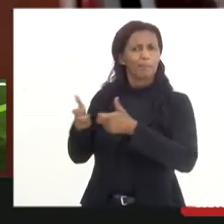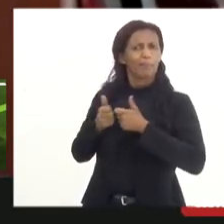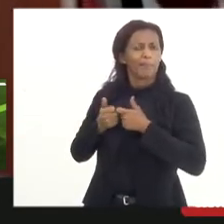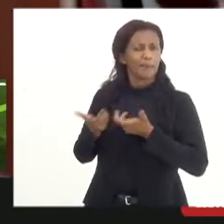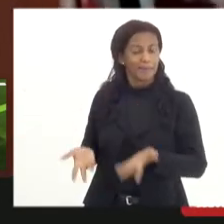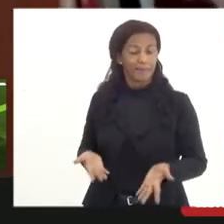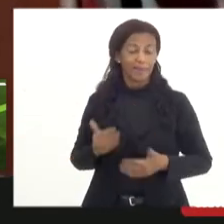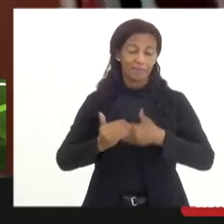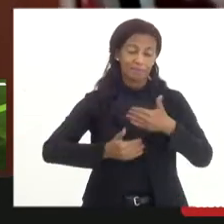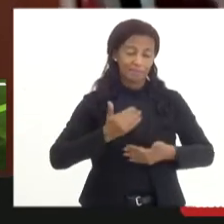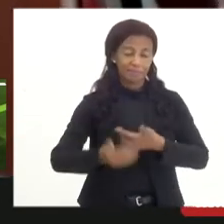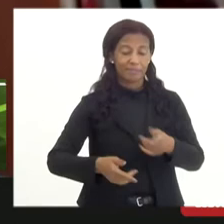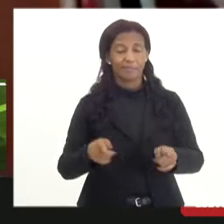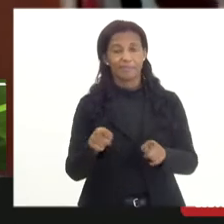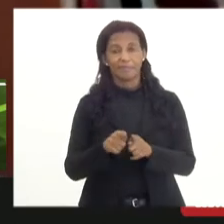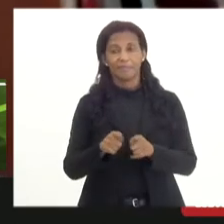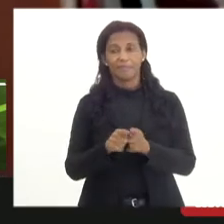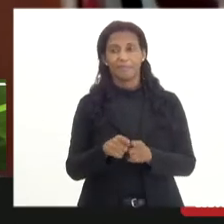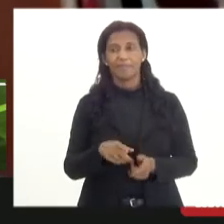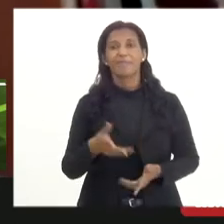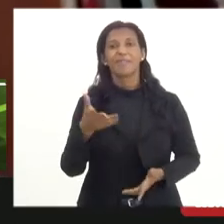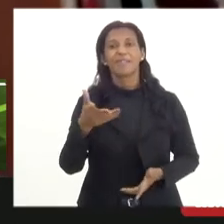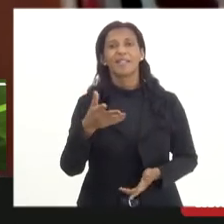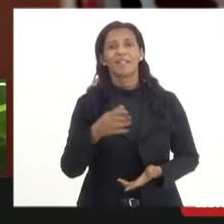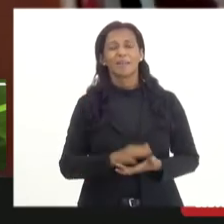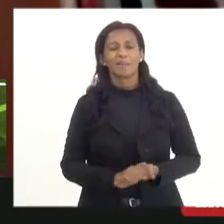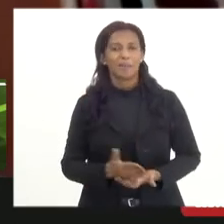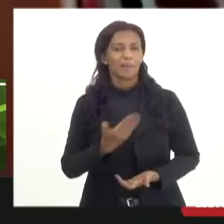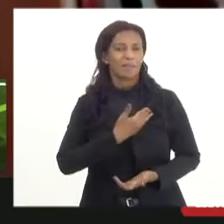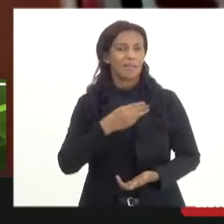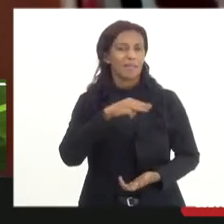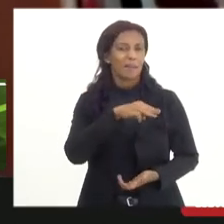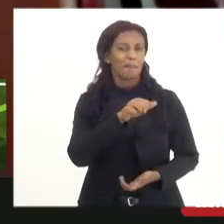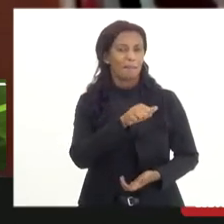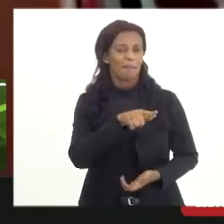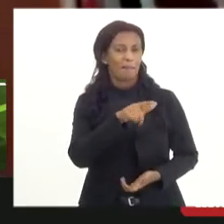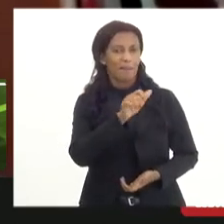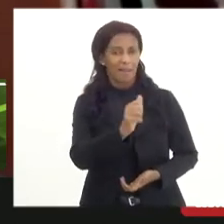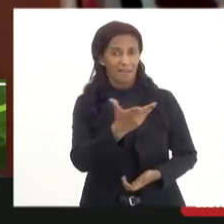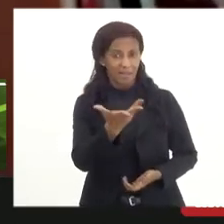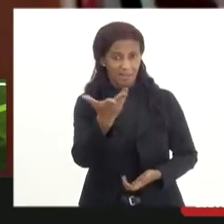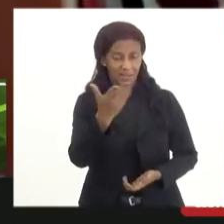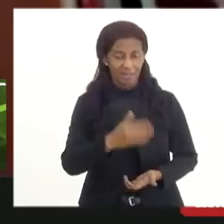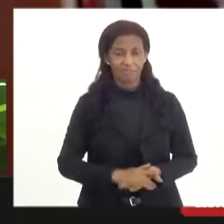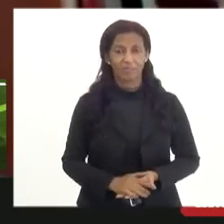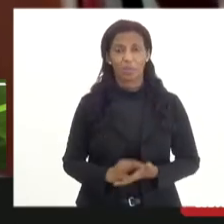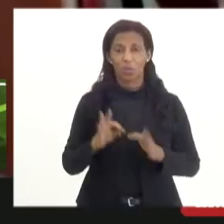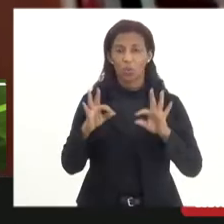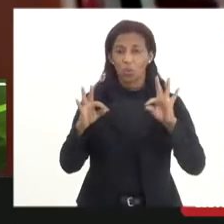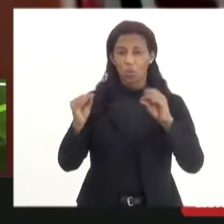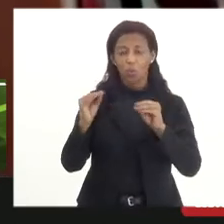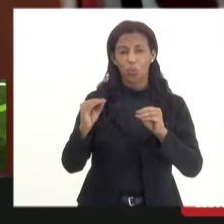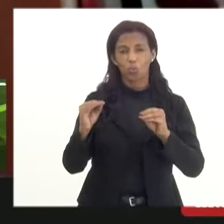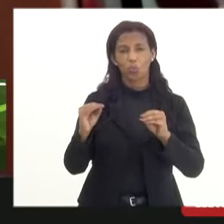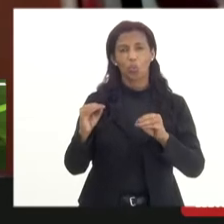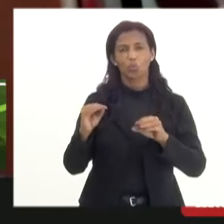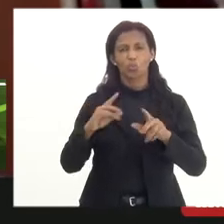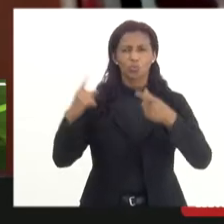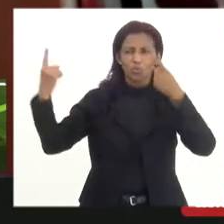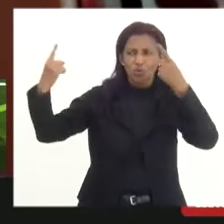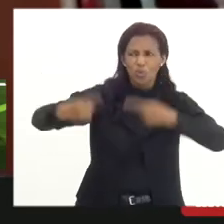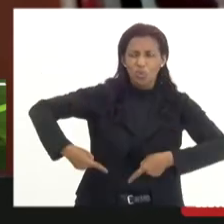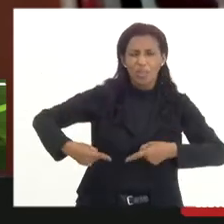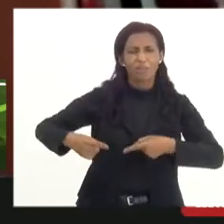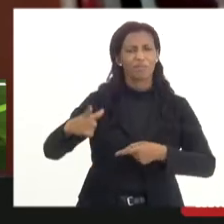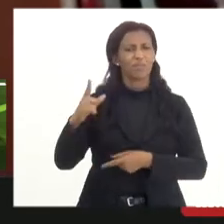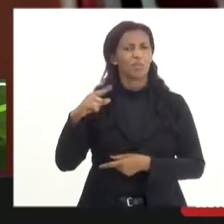seguindo a liderança aí da minha líder, Magda Chambriá, que a gente ainda, com toda a questão da transição energética, o desafio, ainda